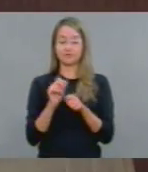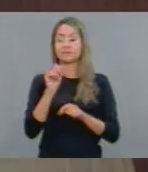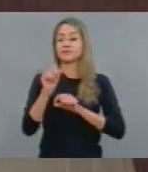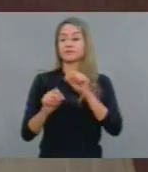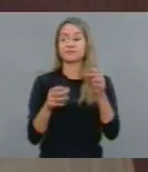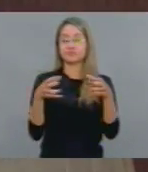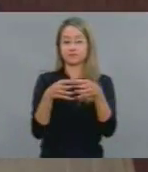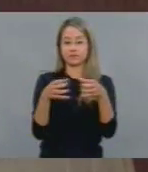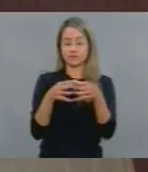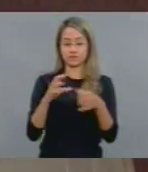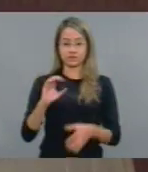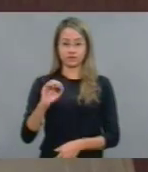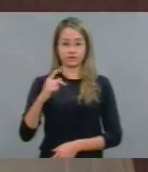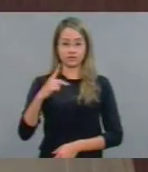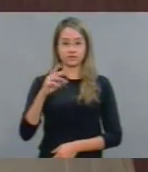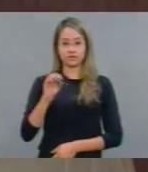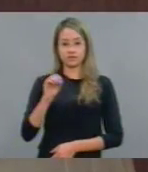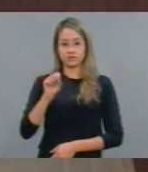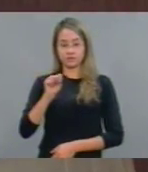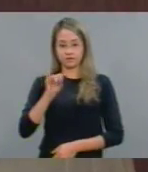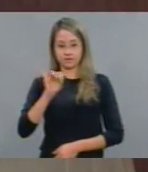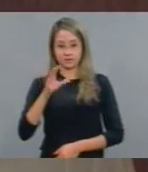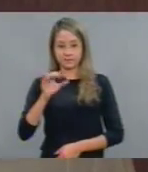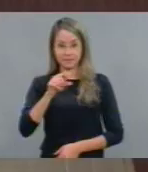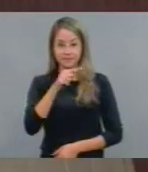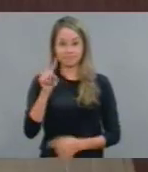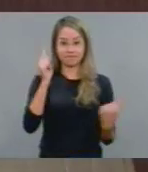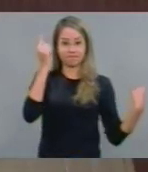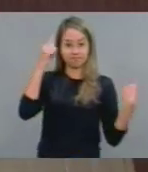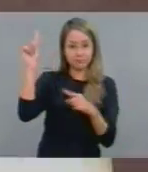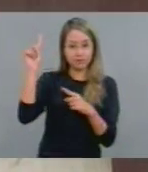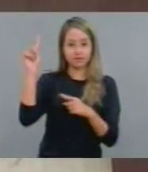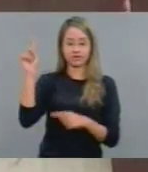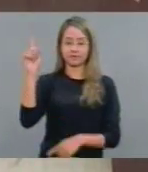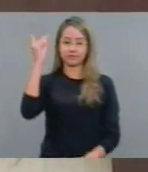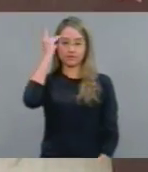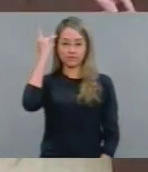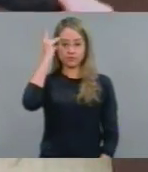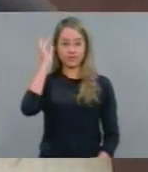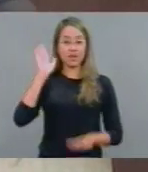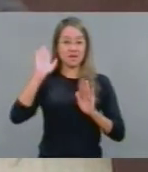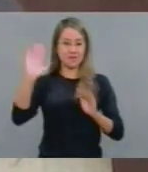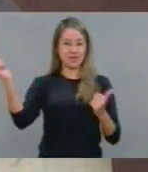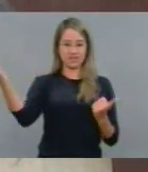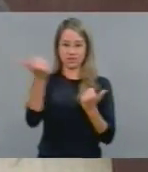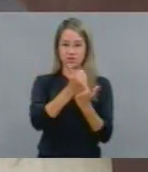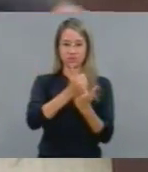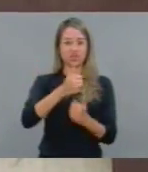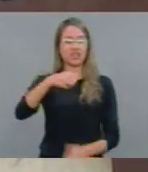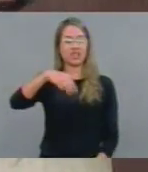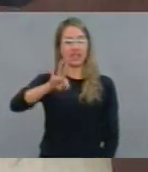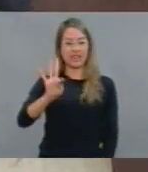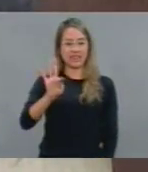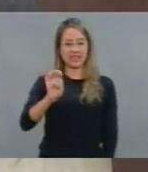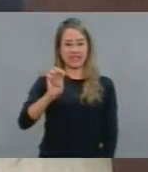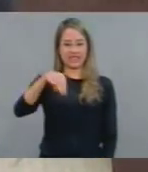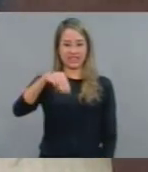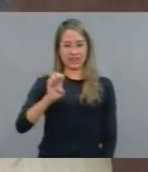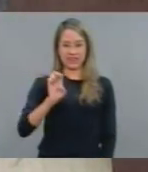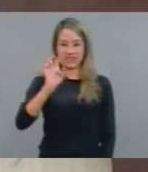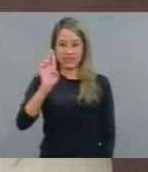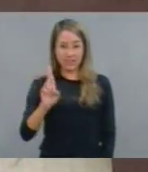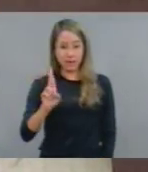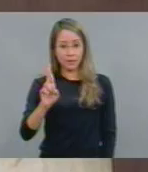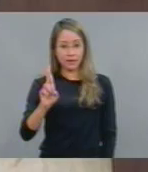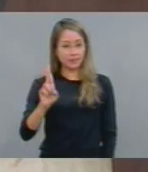ao governo Dilma, e seja o governo que vier, na sequência, nós teremos a obrigação de